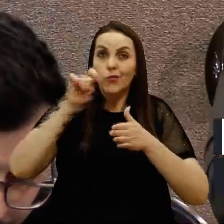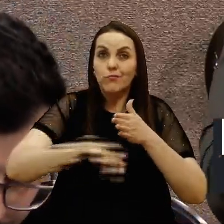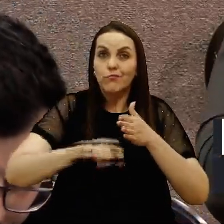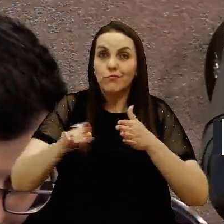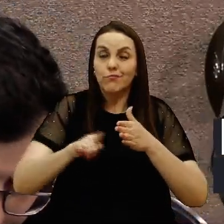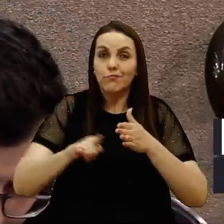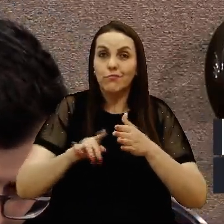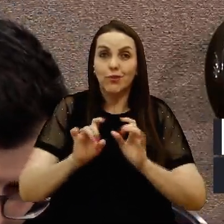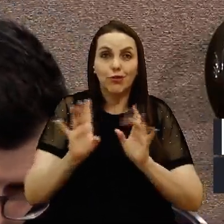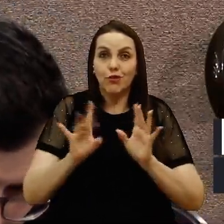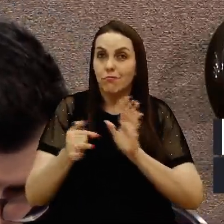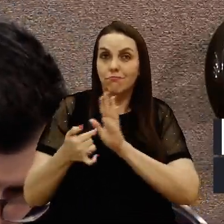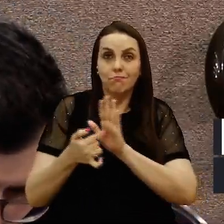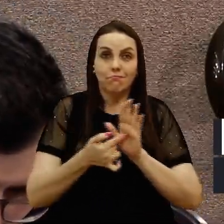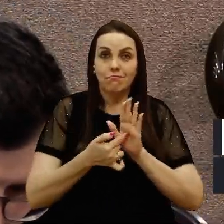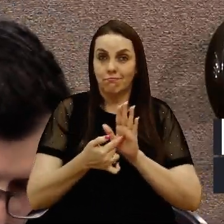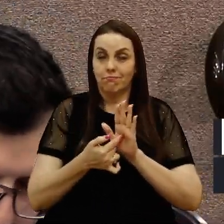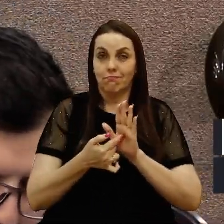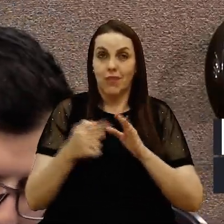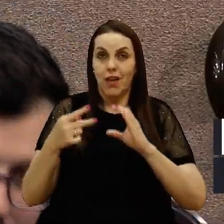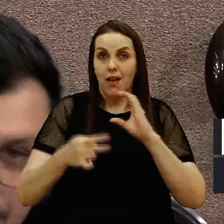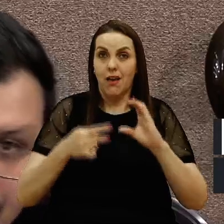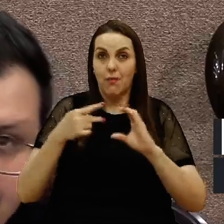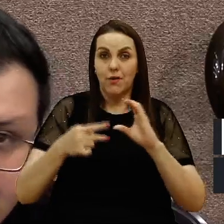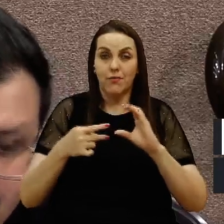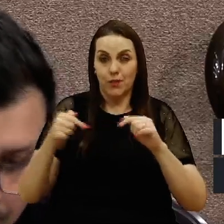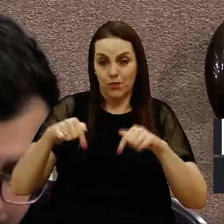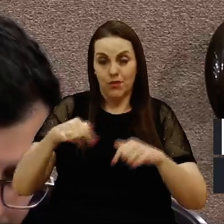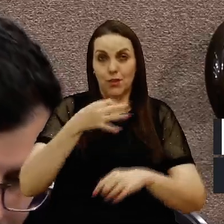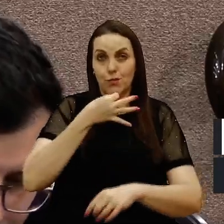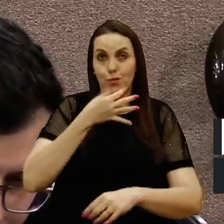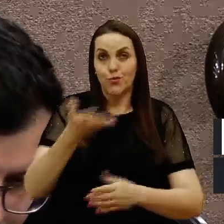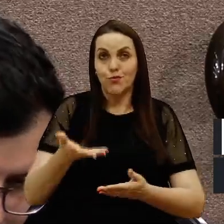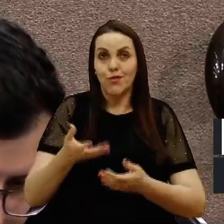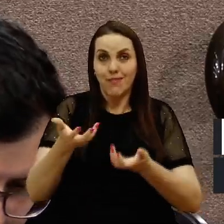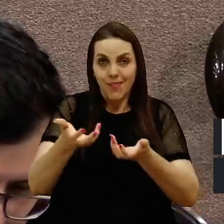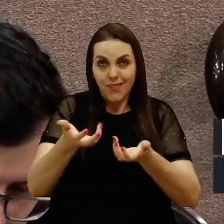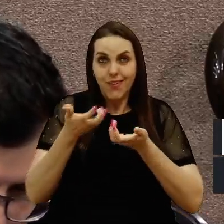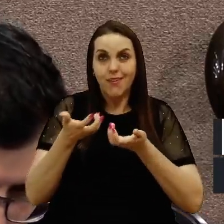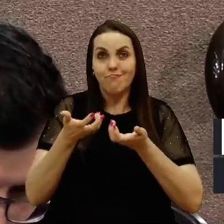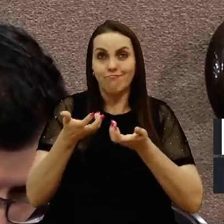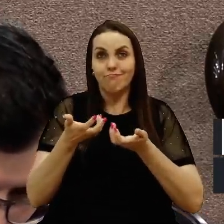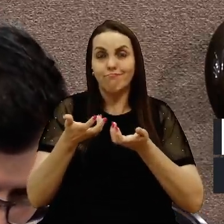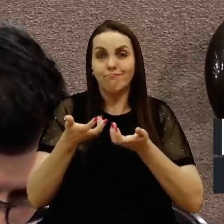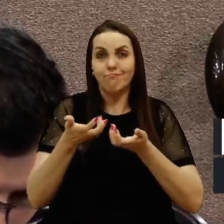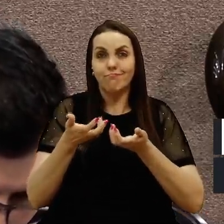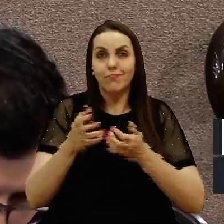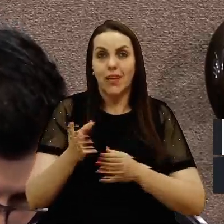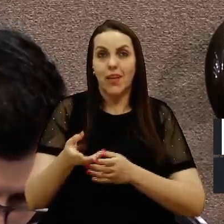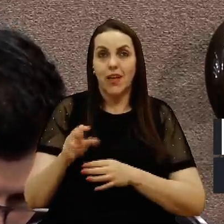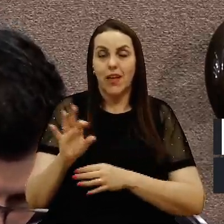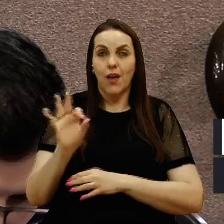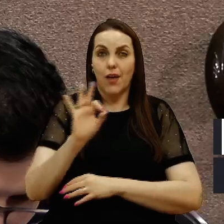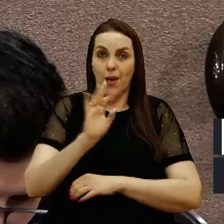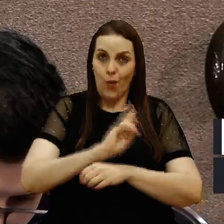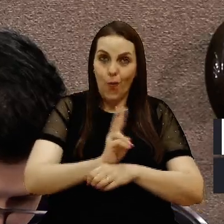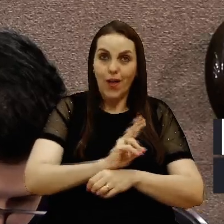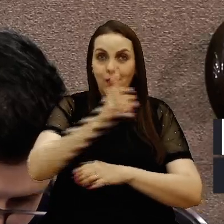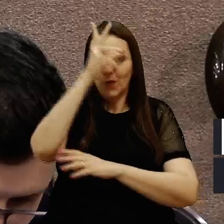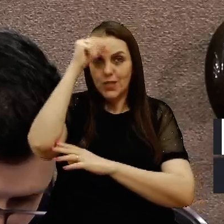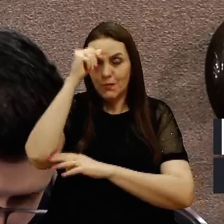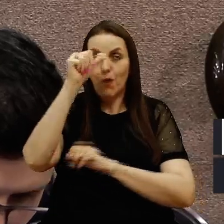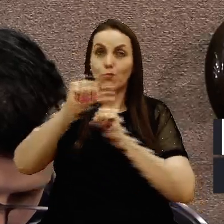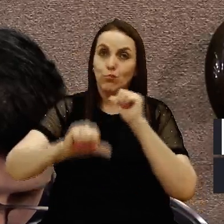uma sinalização que a Câmara Municipal de Caxias do Sul quer que a Guarda Municipal